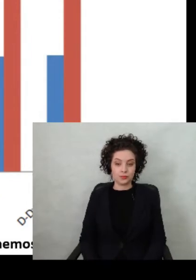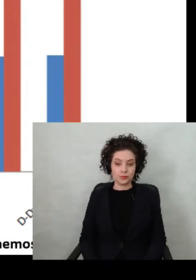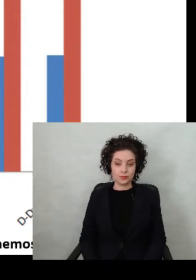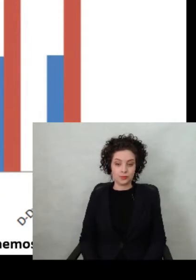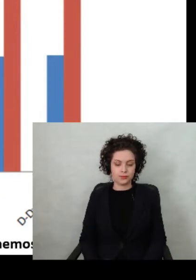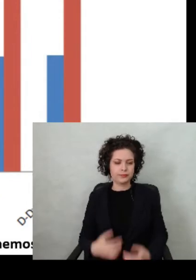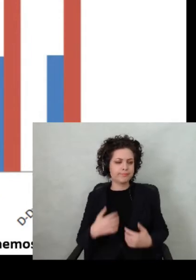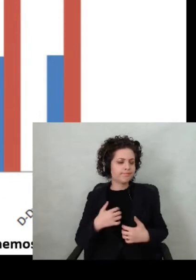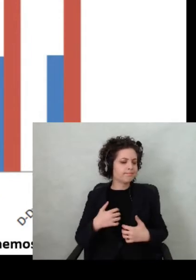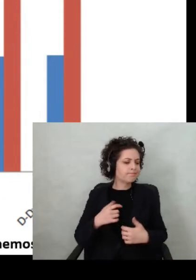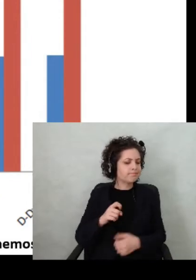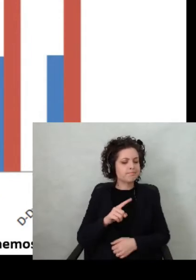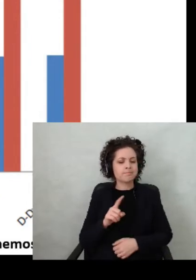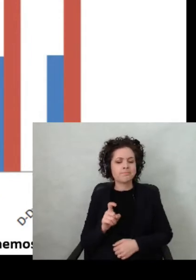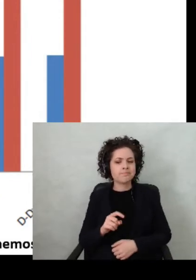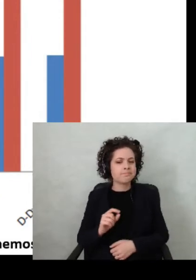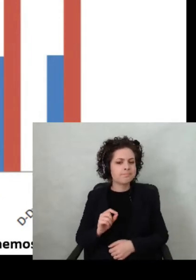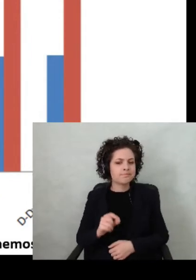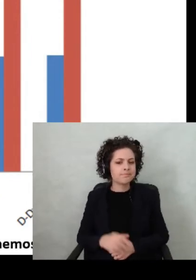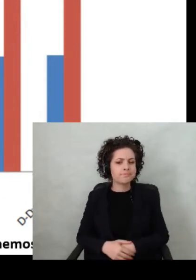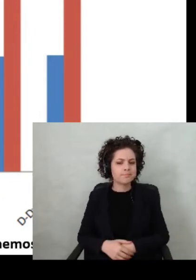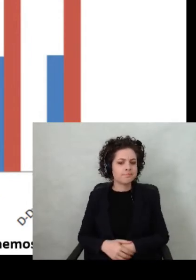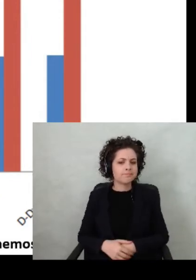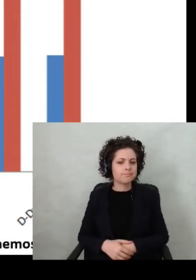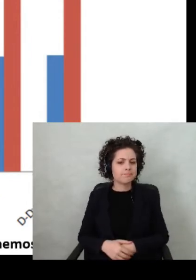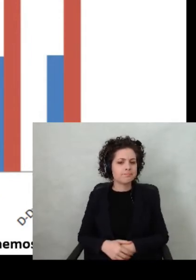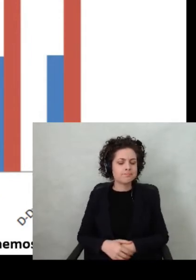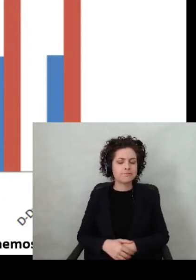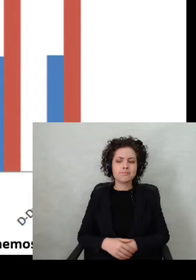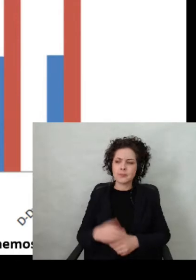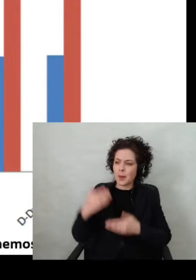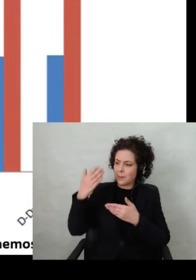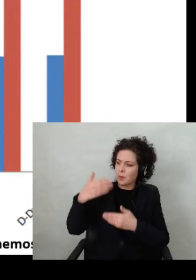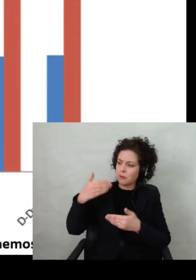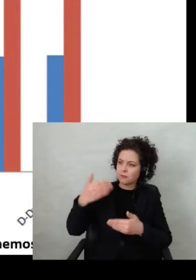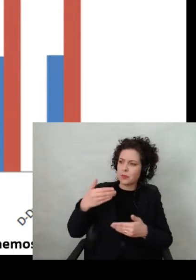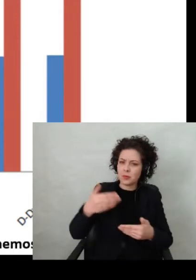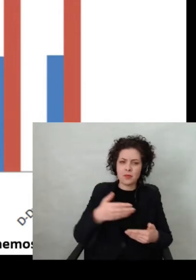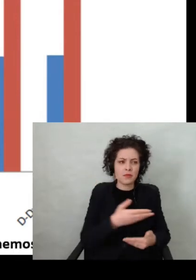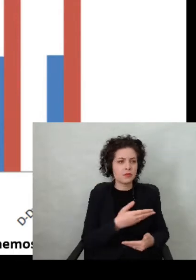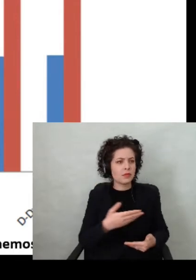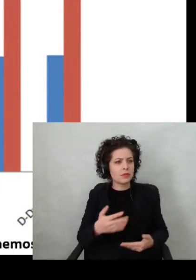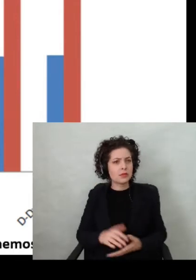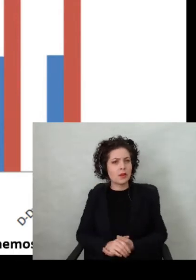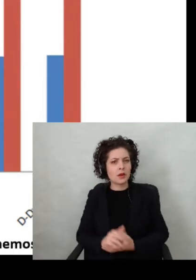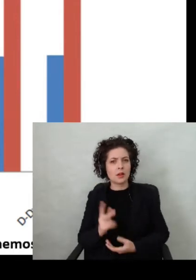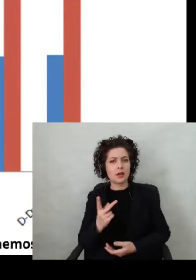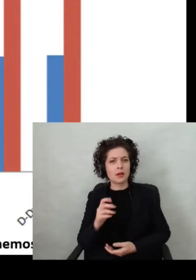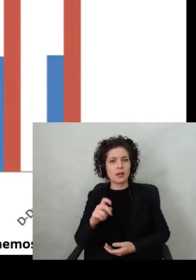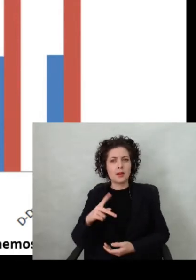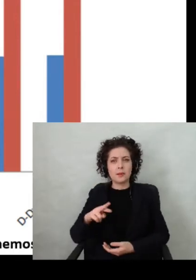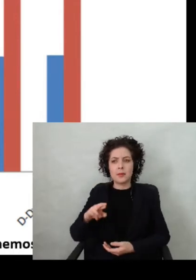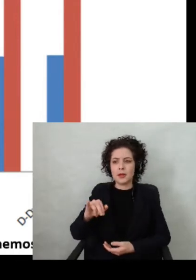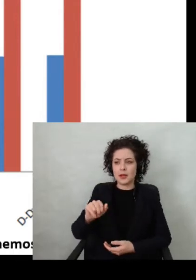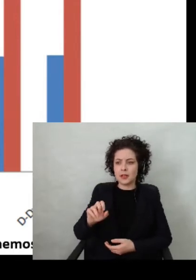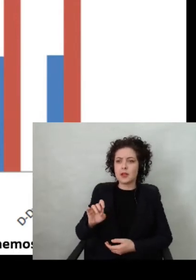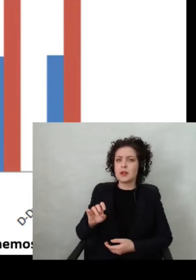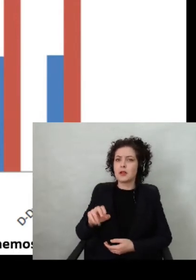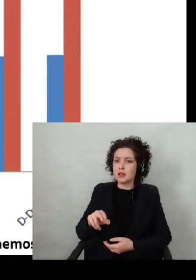né? Será que, diante de todas essas evidências, nós deveríamos usar a heparina não só como tratamento dos